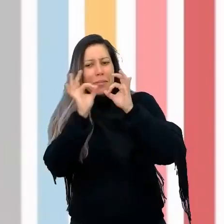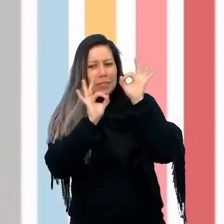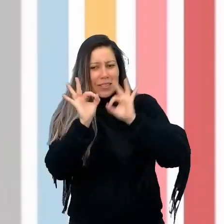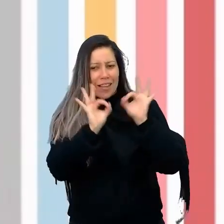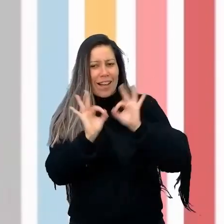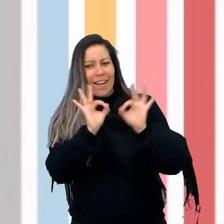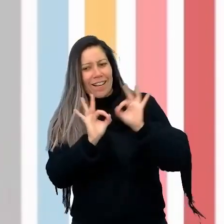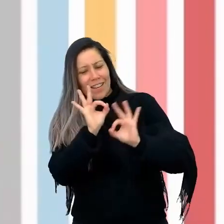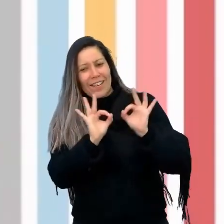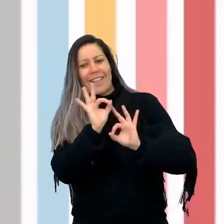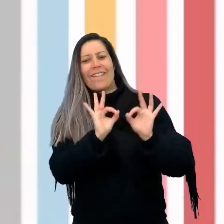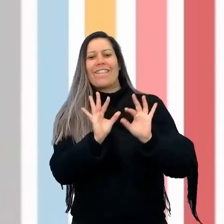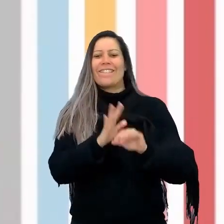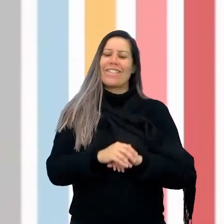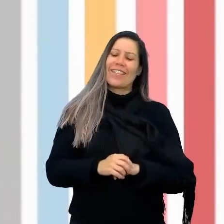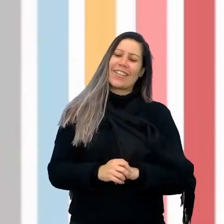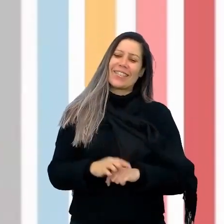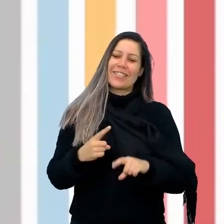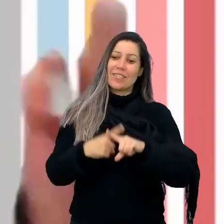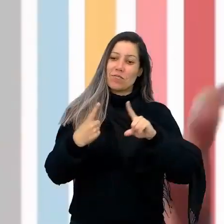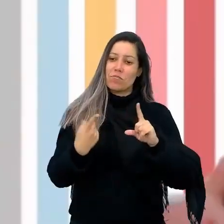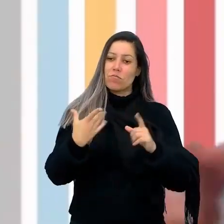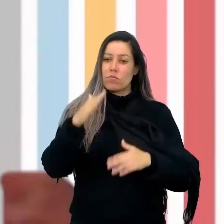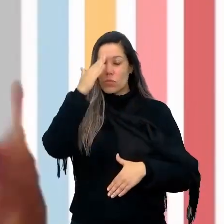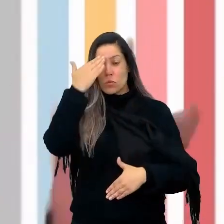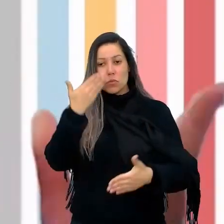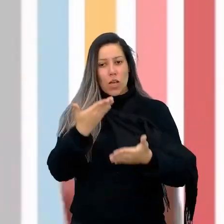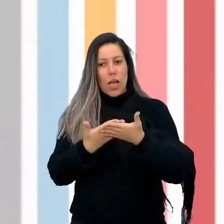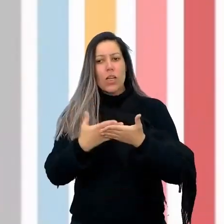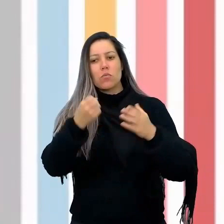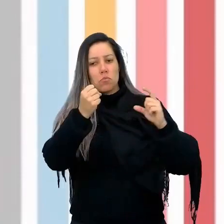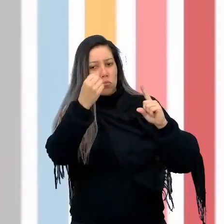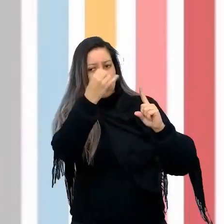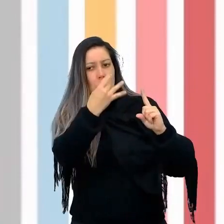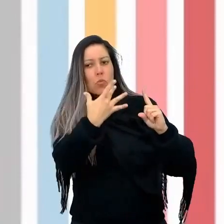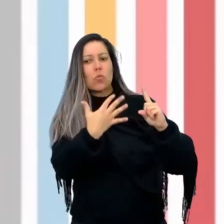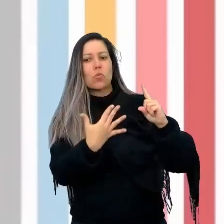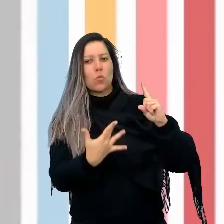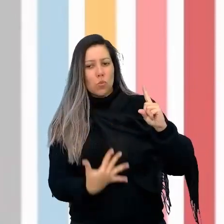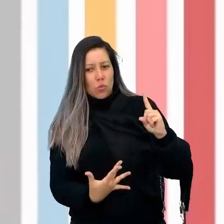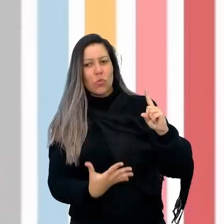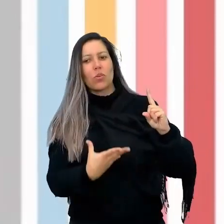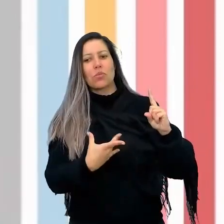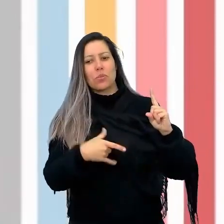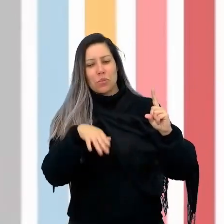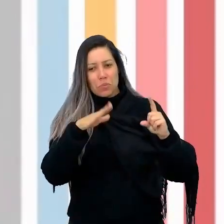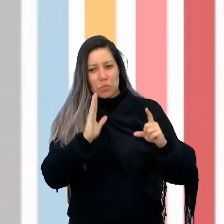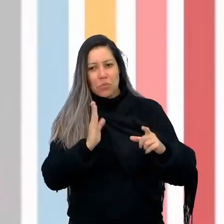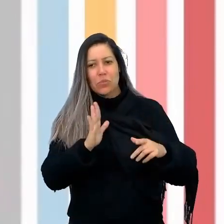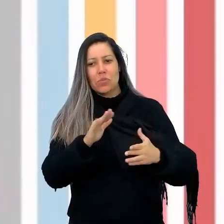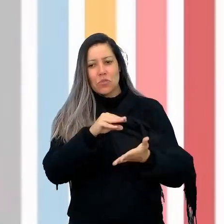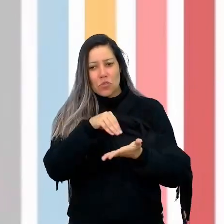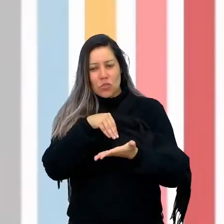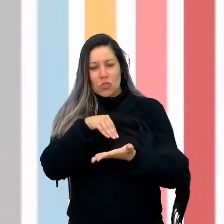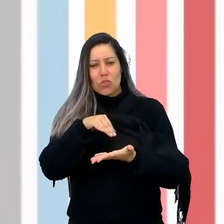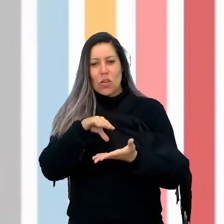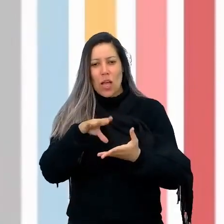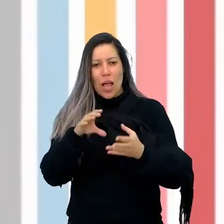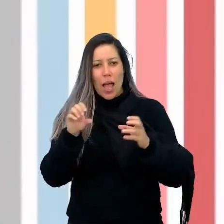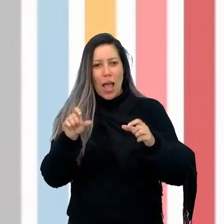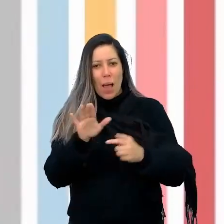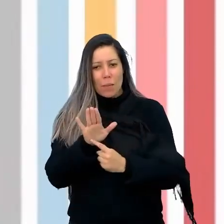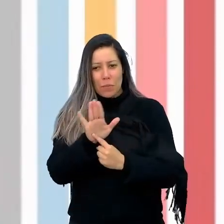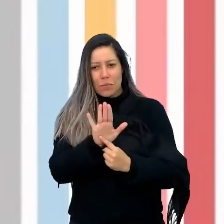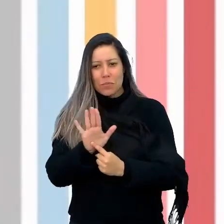lamentavelmente, mas eu acredito que essas sejam as minhas características possíveis aqui de dizer a vocês, porque se